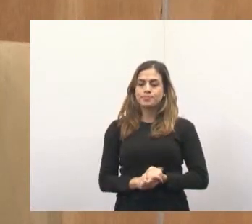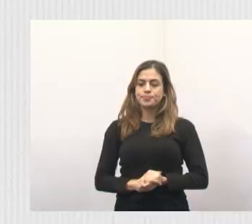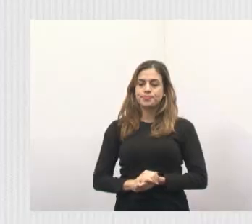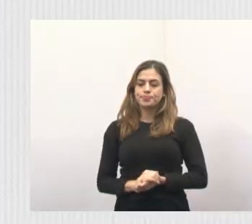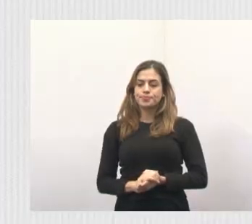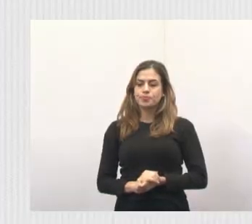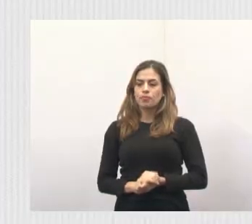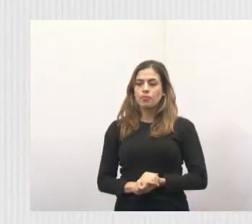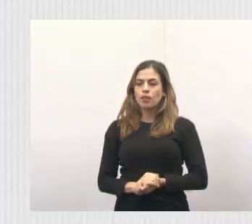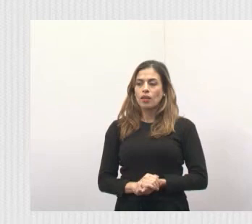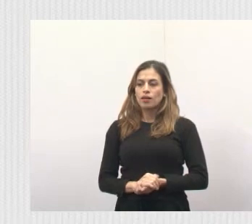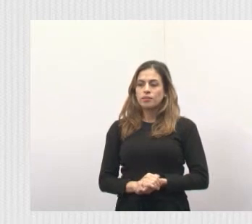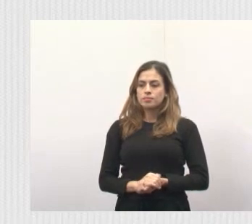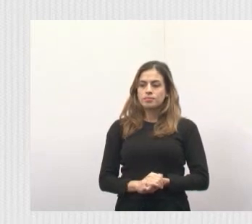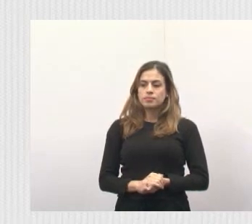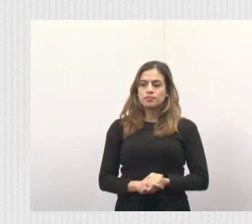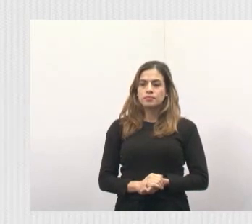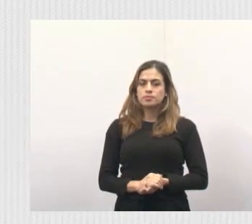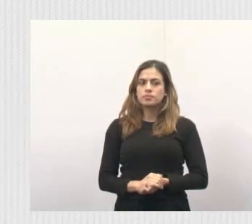favor?